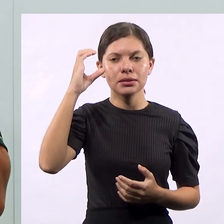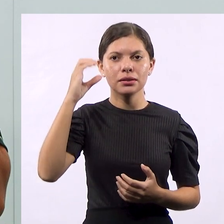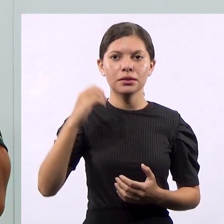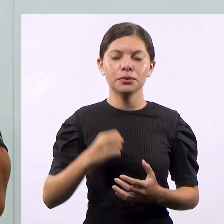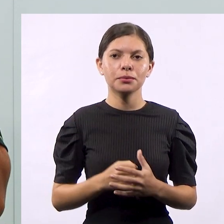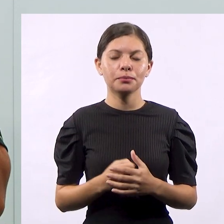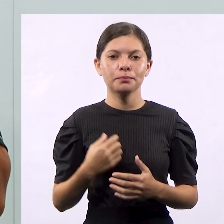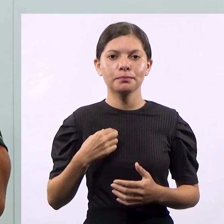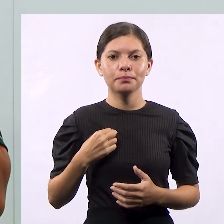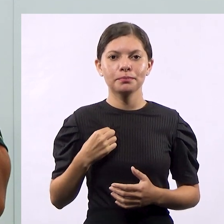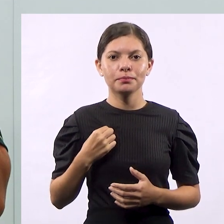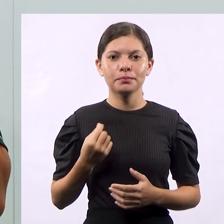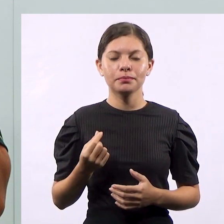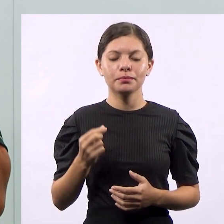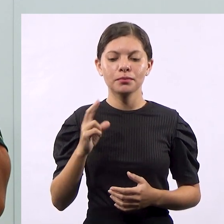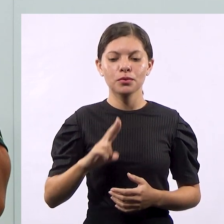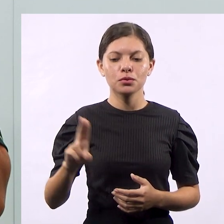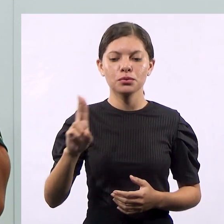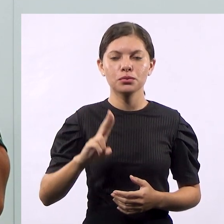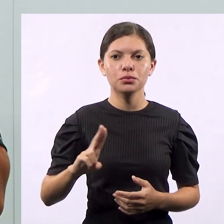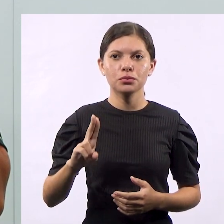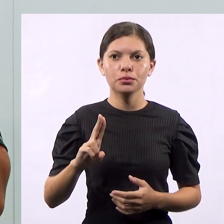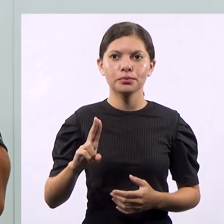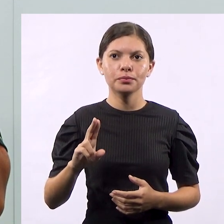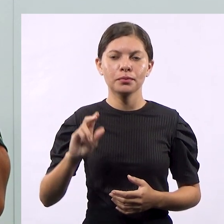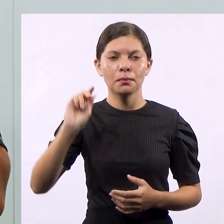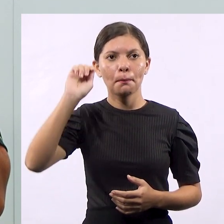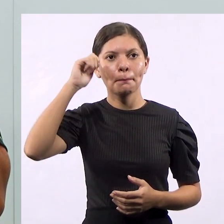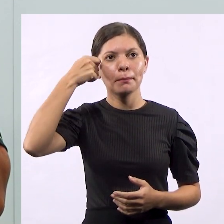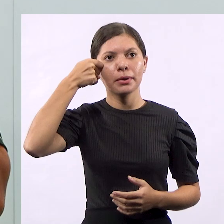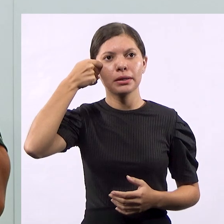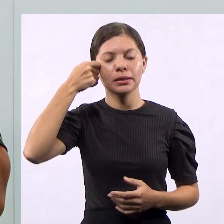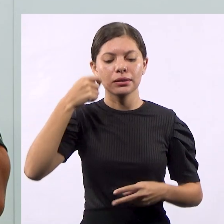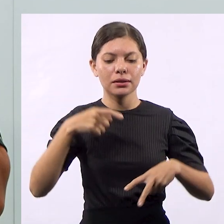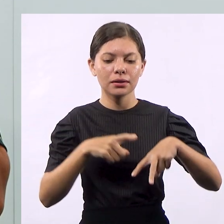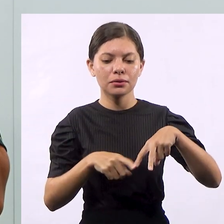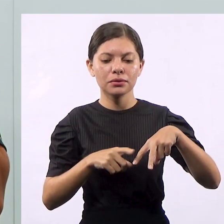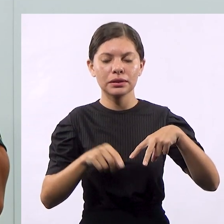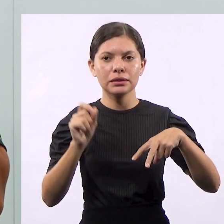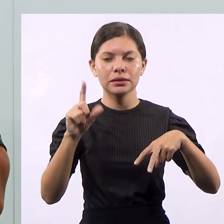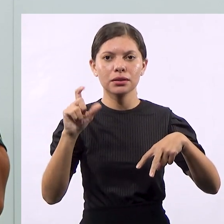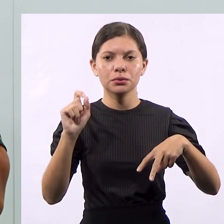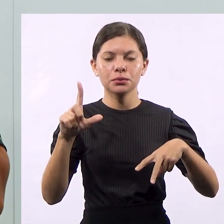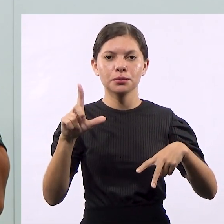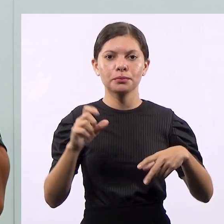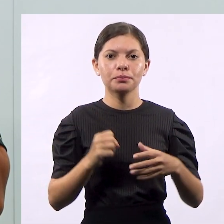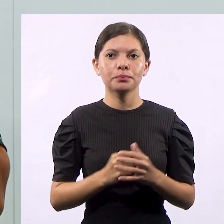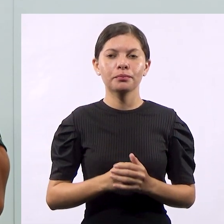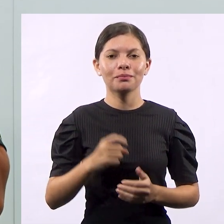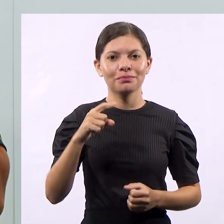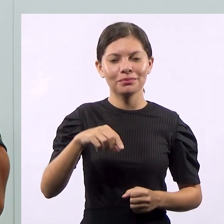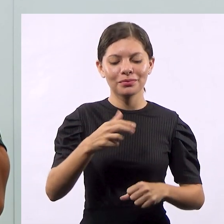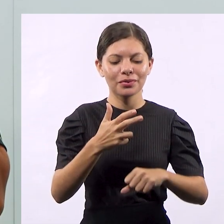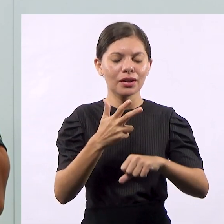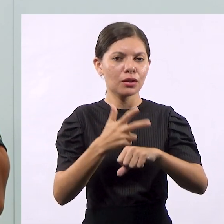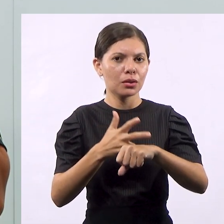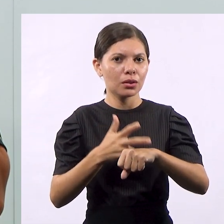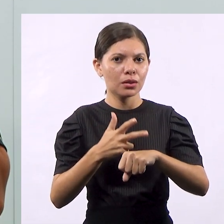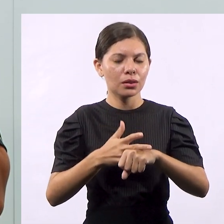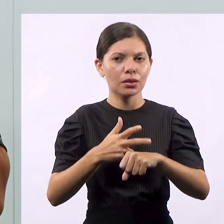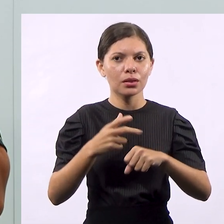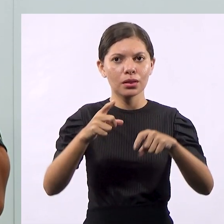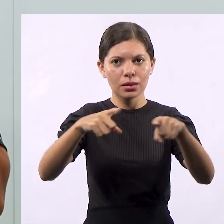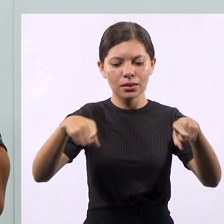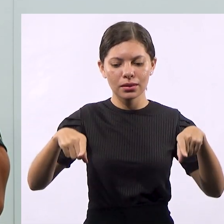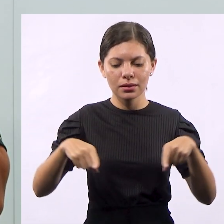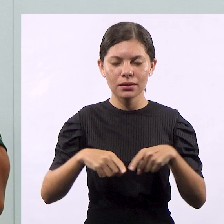uma camisa polo de cor preta e uma calça jeans azul de tonalidade escura. Estou nos estúdios do campus Porto Velho, Zona